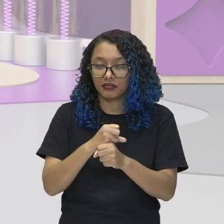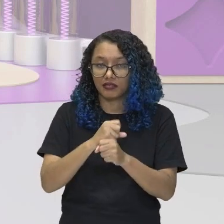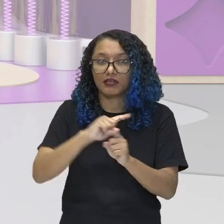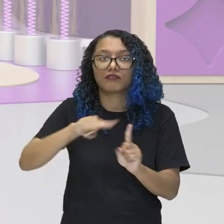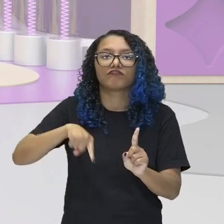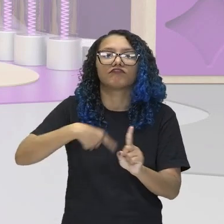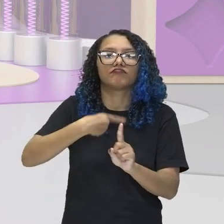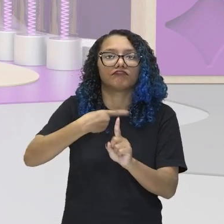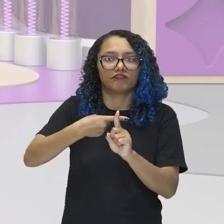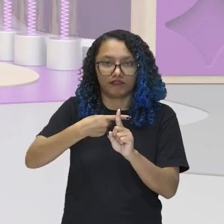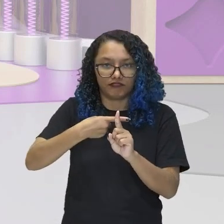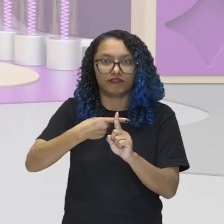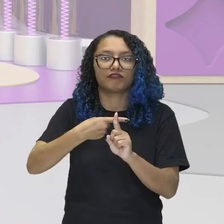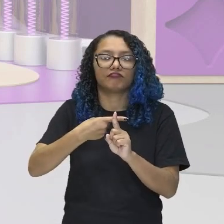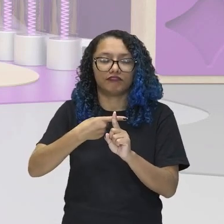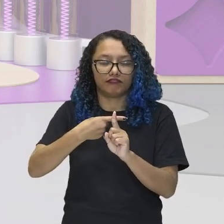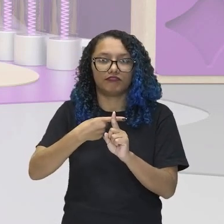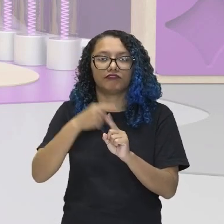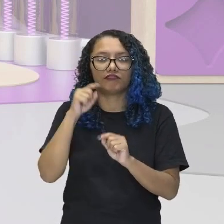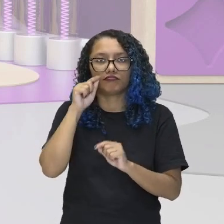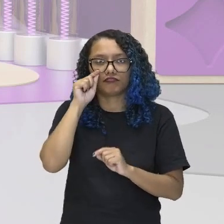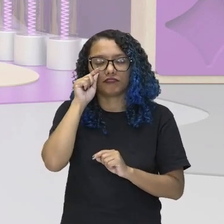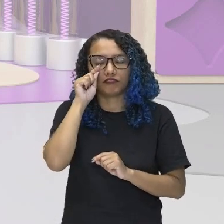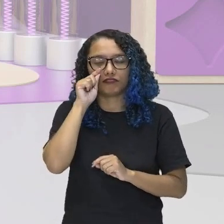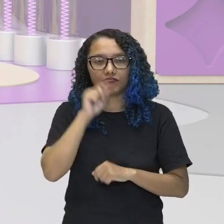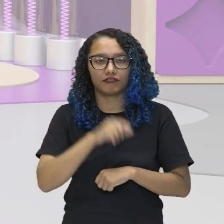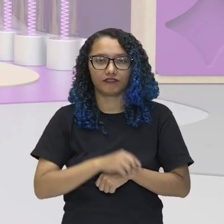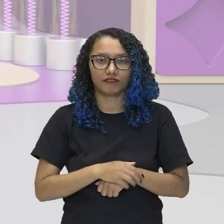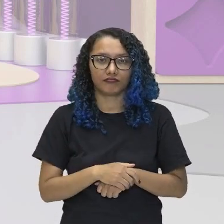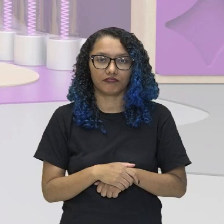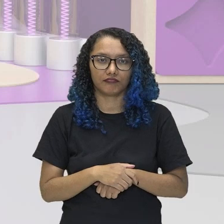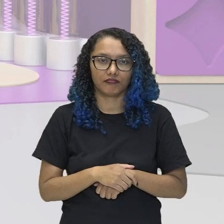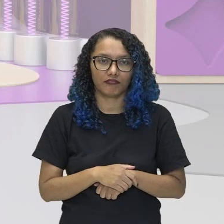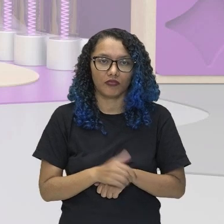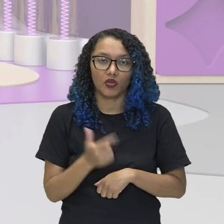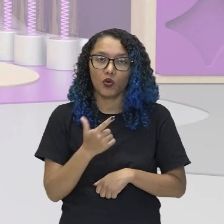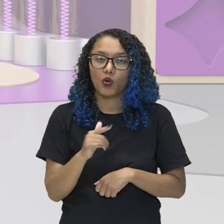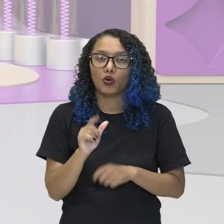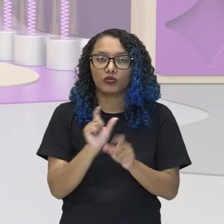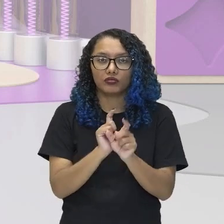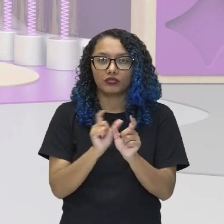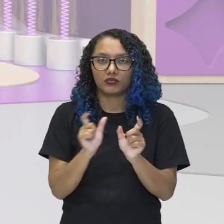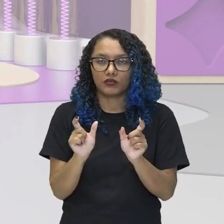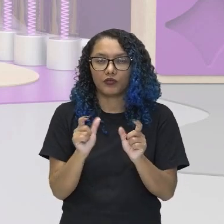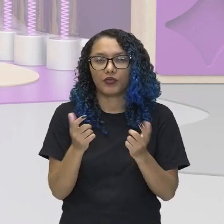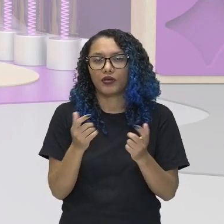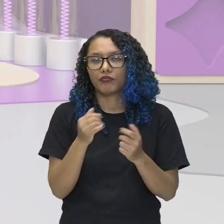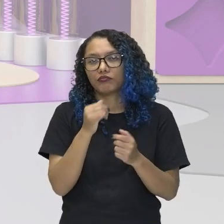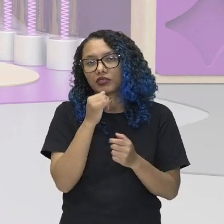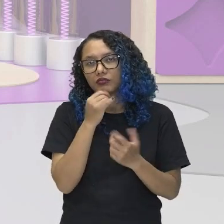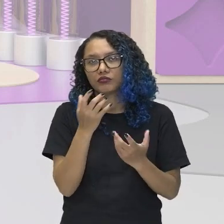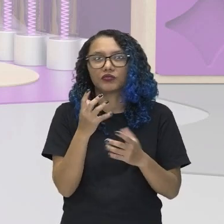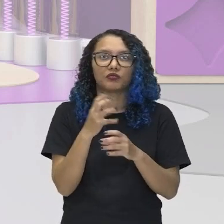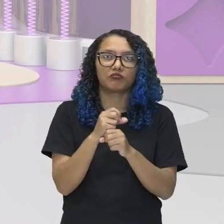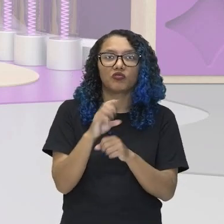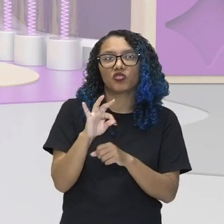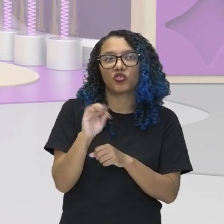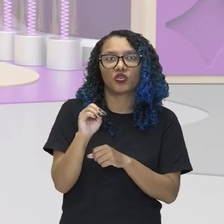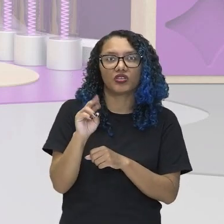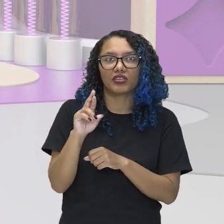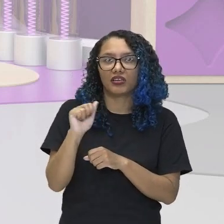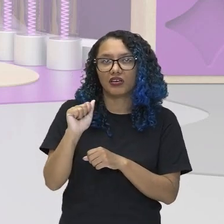Então, lembrando que qual seria um outro sinônimo que poderia aparecer? O total. Total da ideia